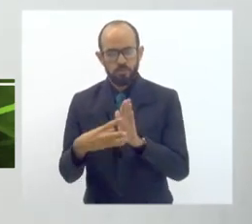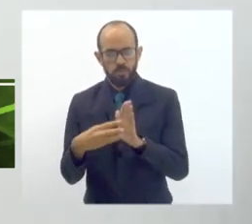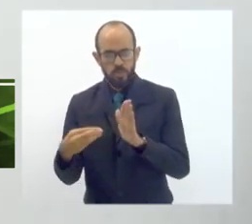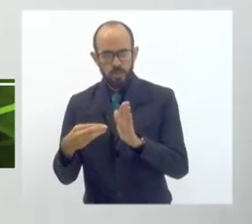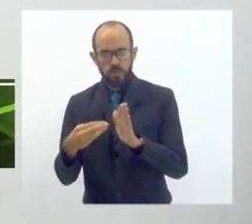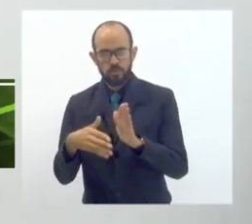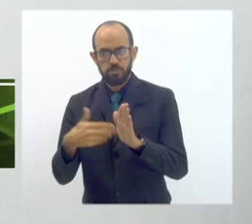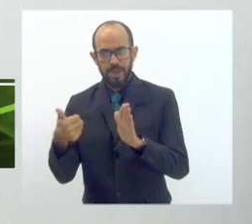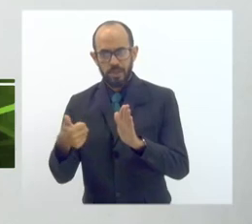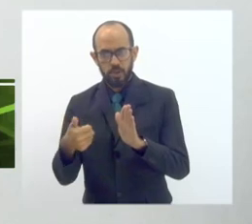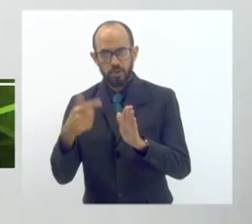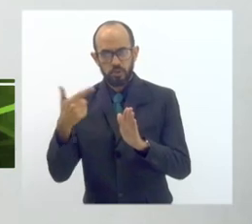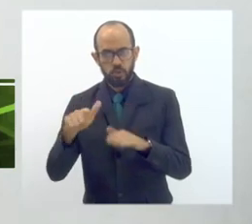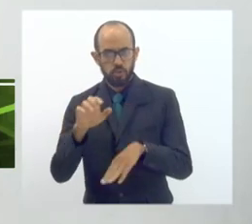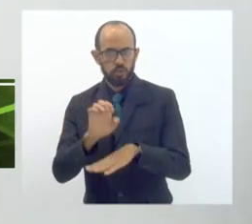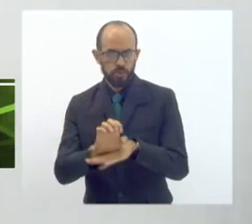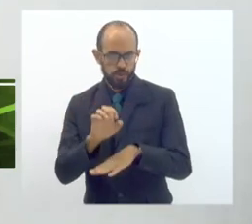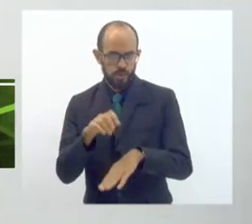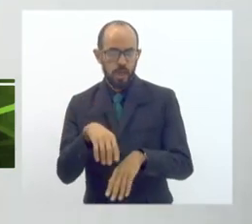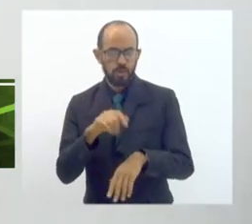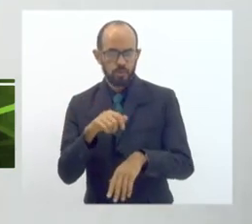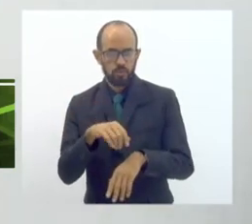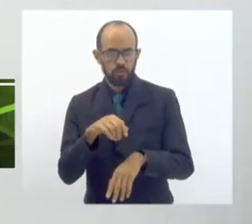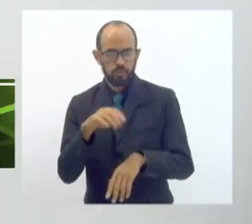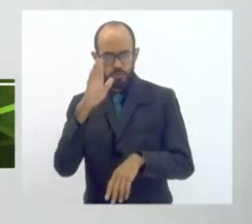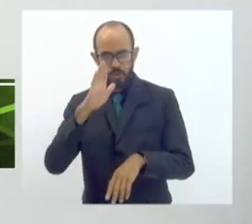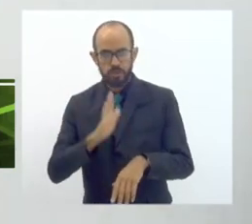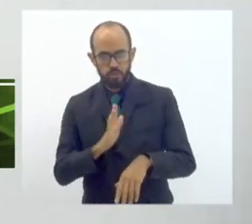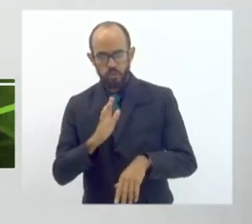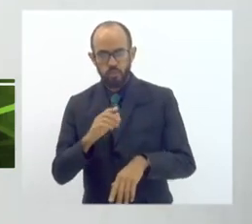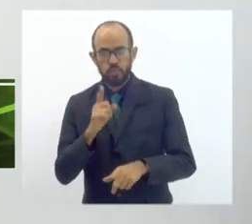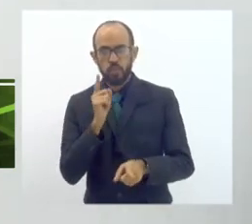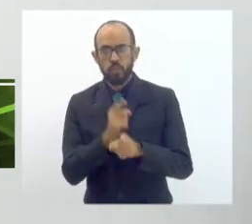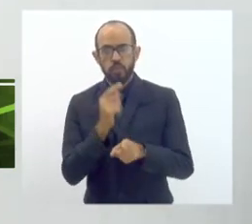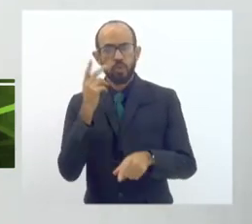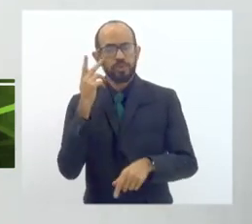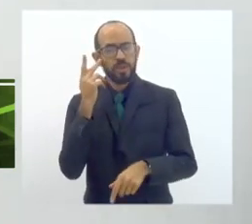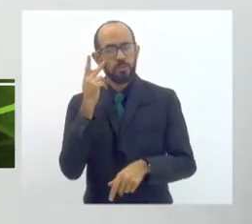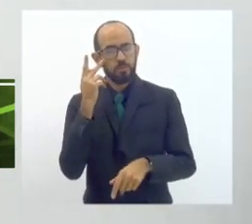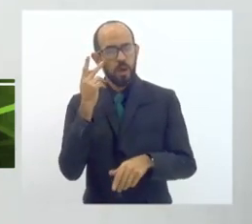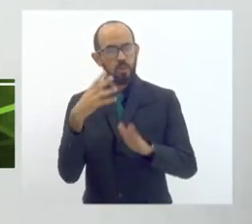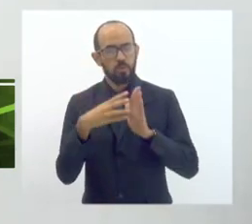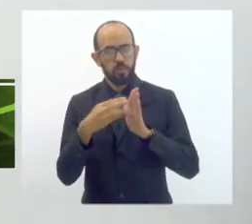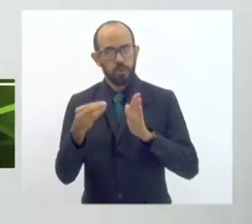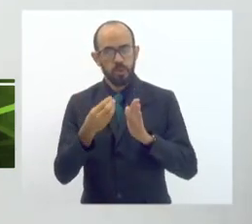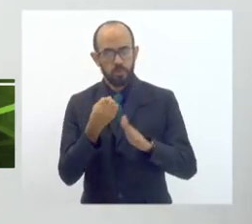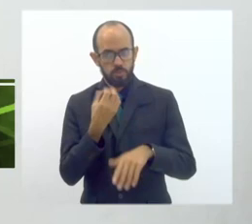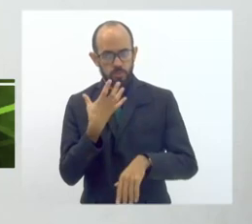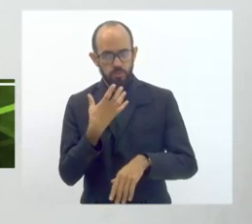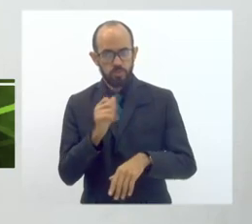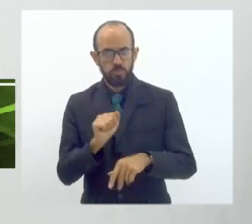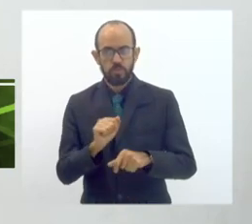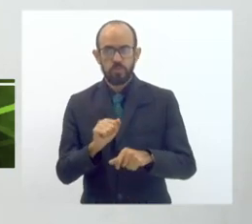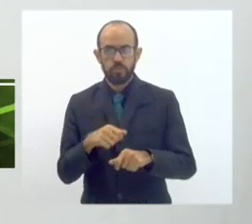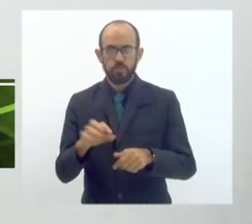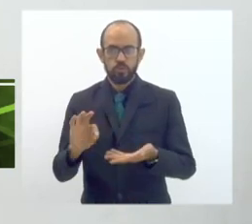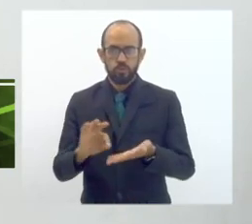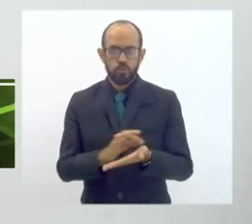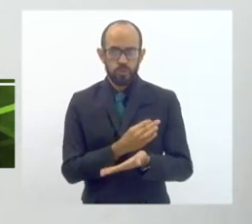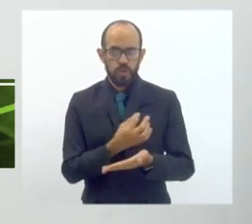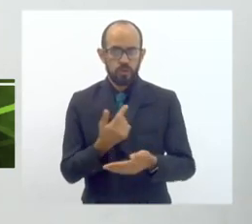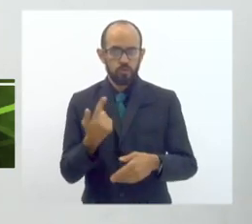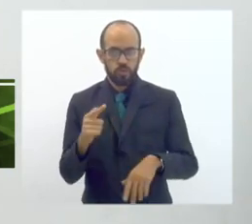sucesso em outros estados da federação. Encontramos em São Paulo um modelo muito avançado de contrato de